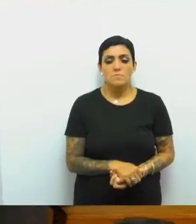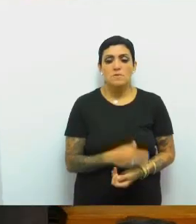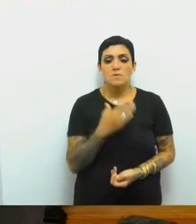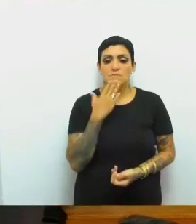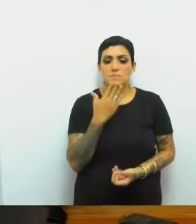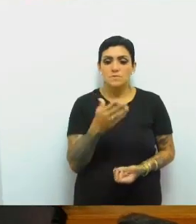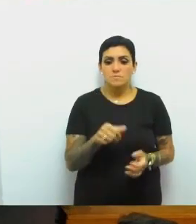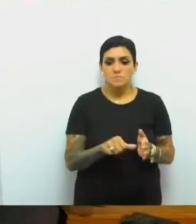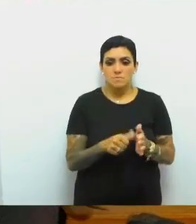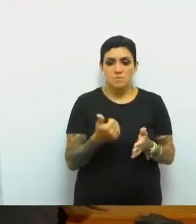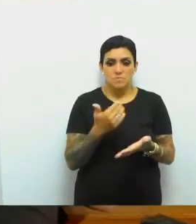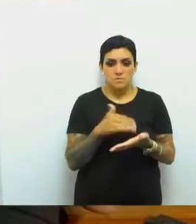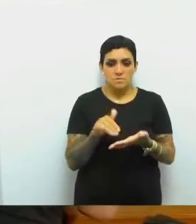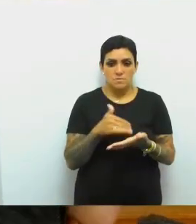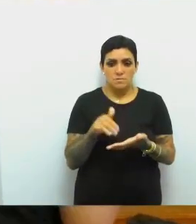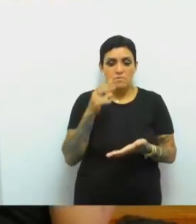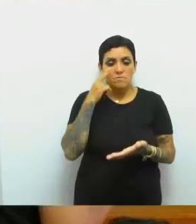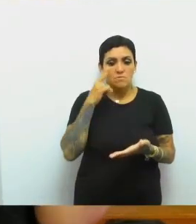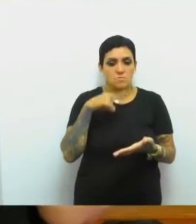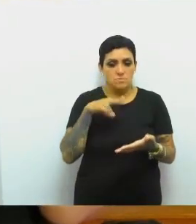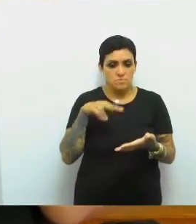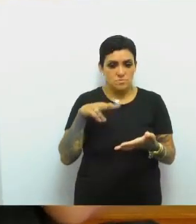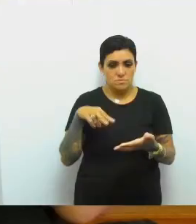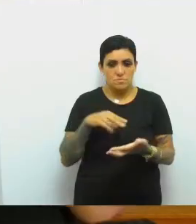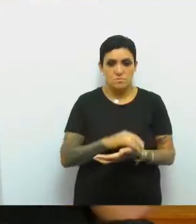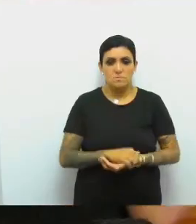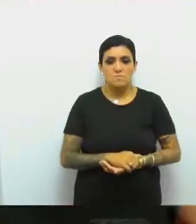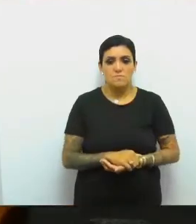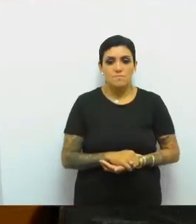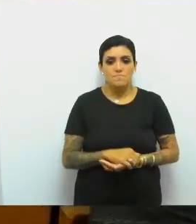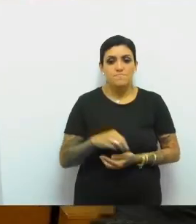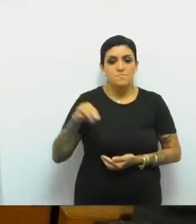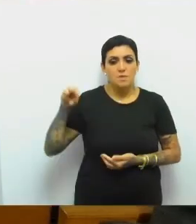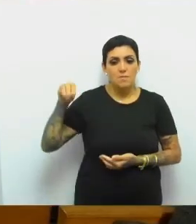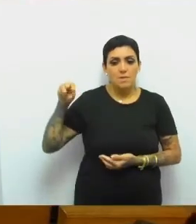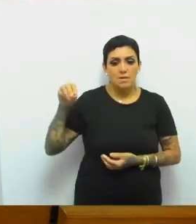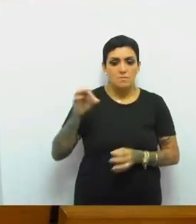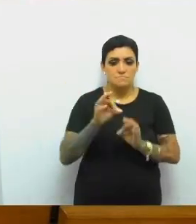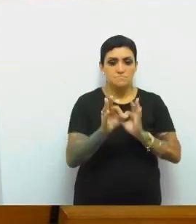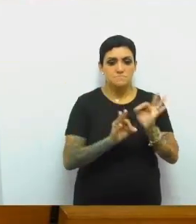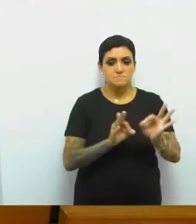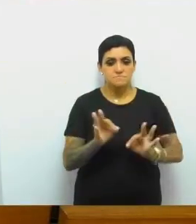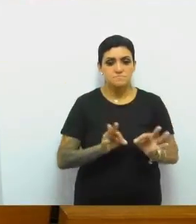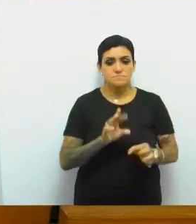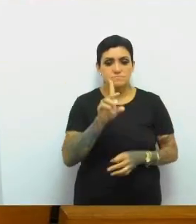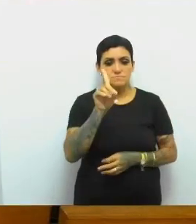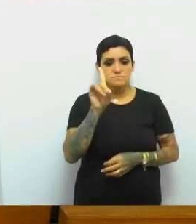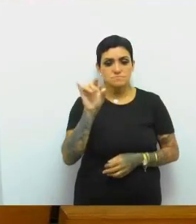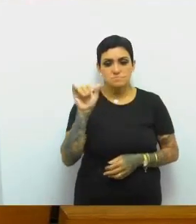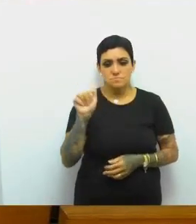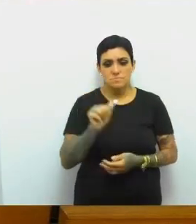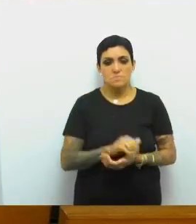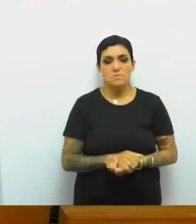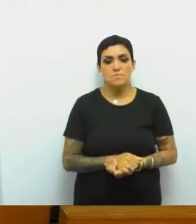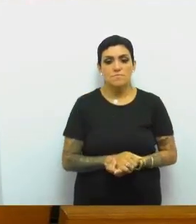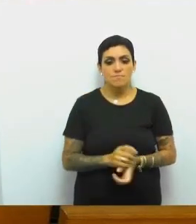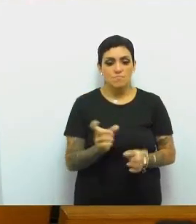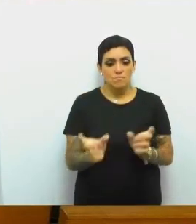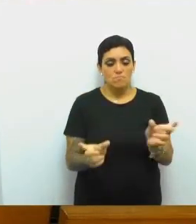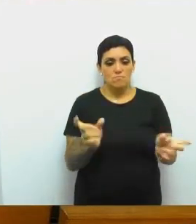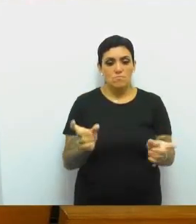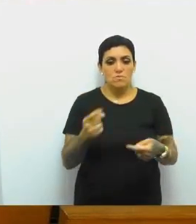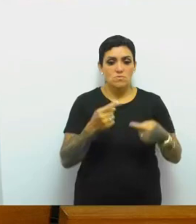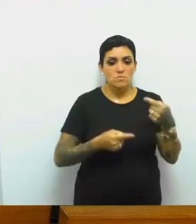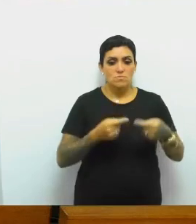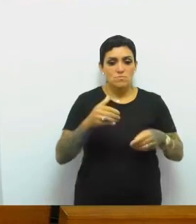Solicito ao primeiro secretário que proceda às leituras das matérias constantes na ordem do dia a serem colocadas em discussão e